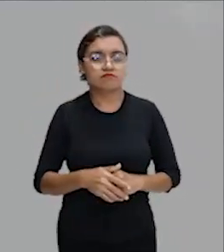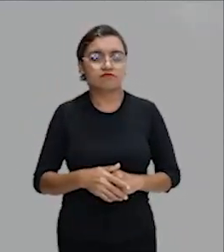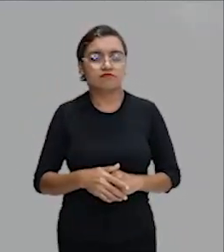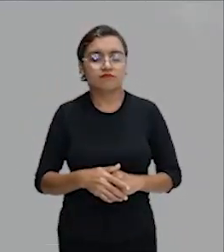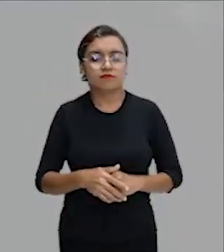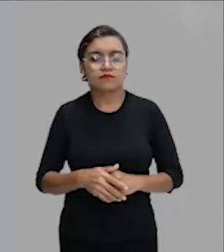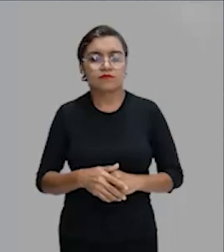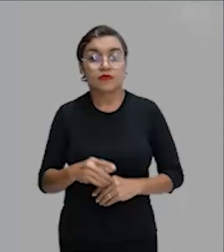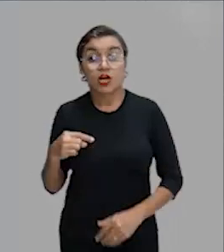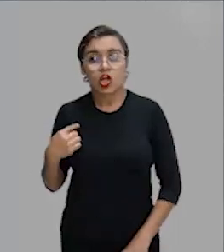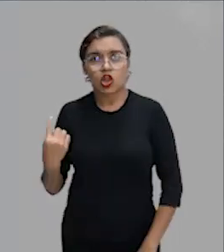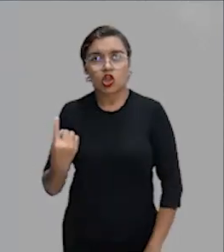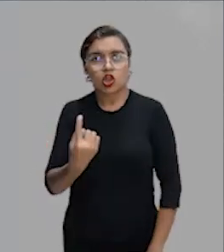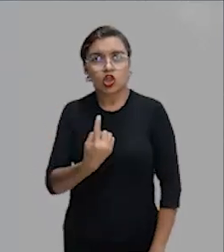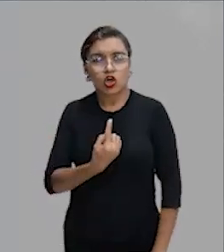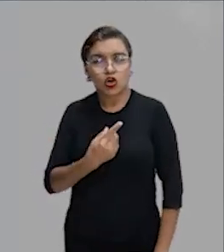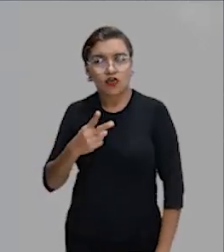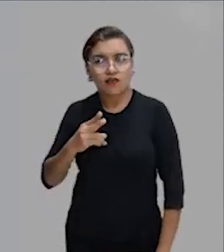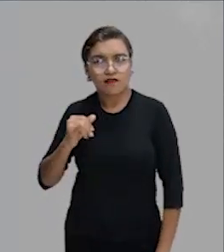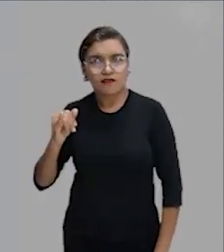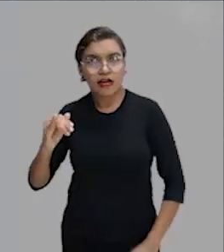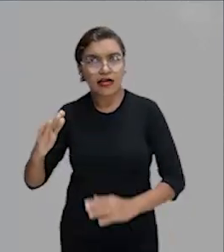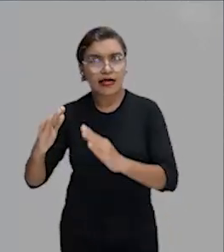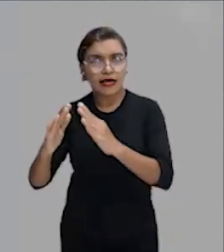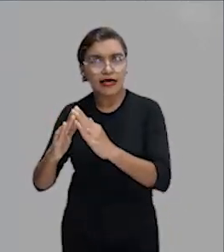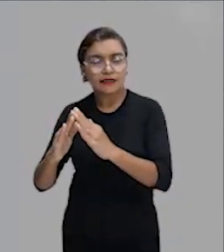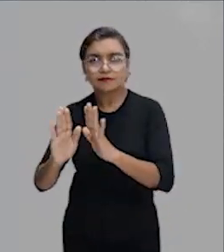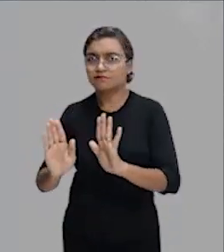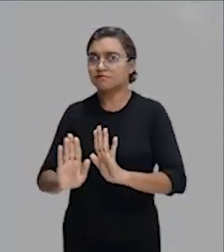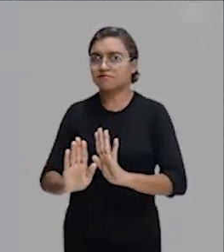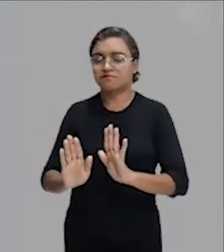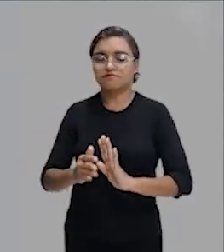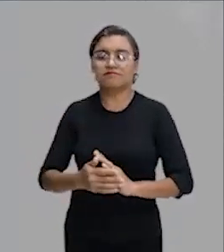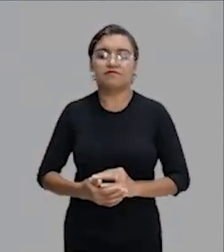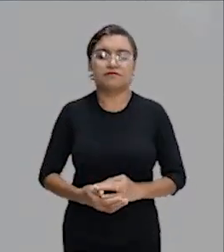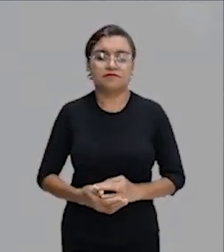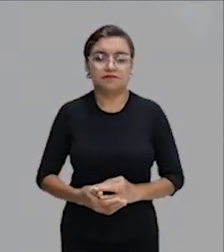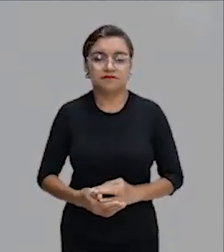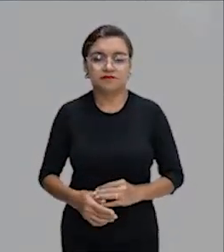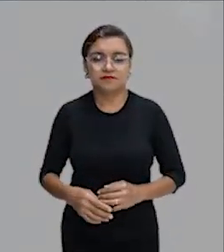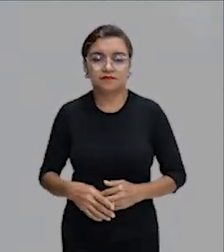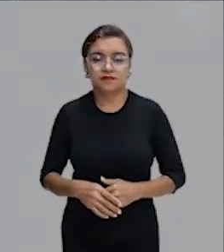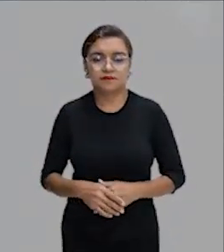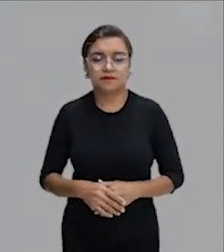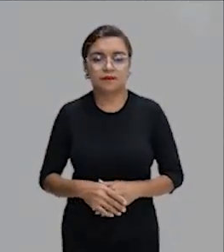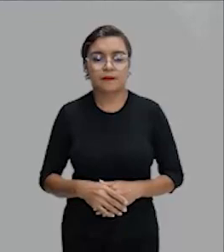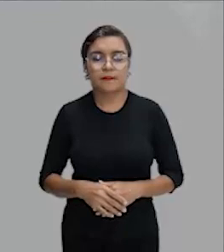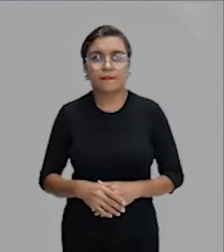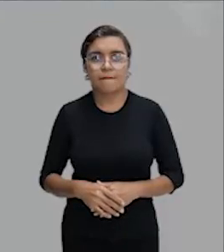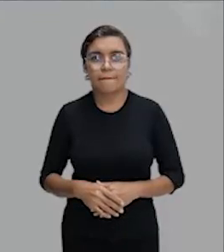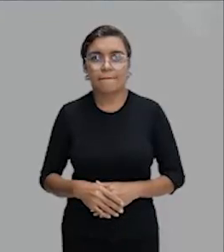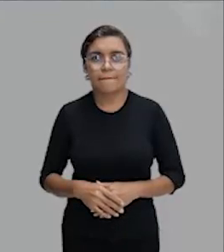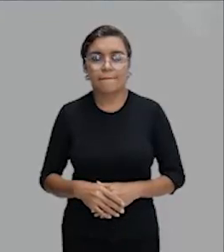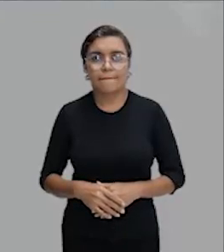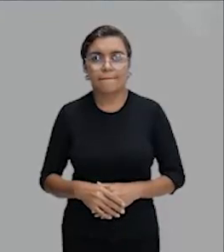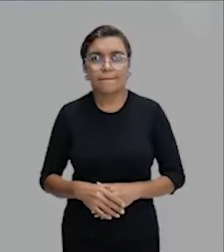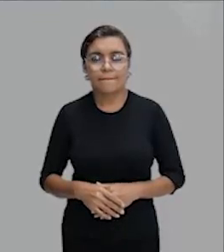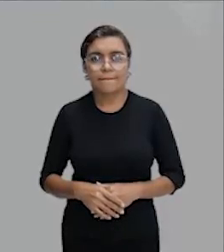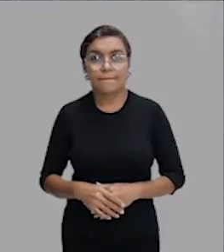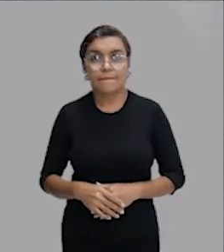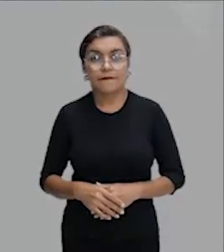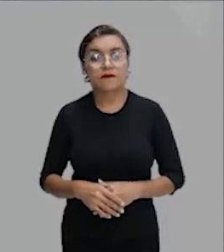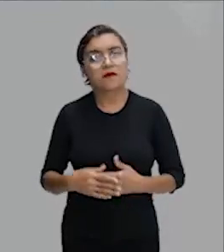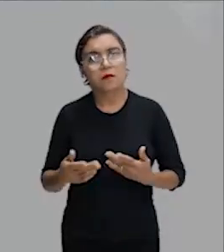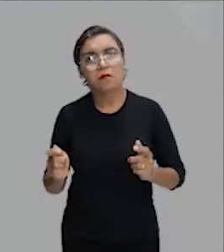fomos para casa, e não Canadá, para casa. I haven't gone home. Eu não fui para casa.